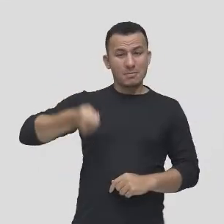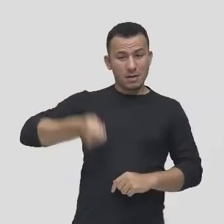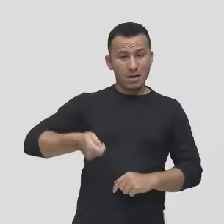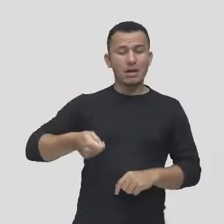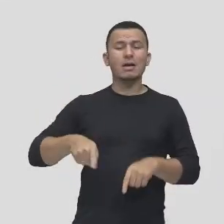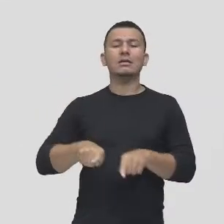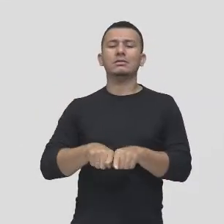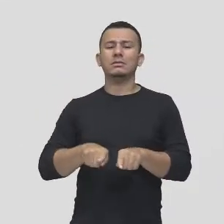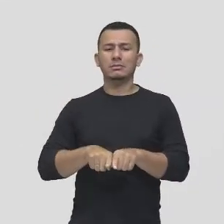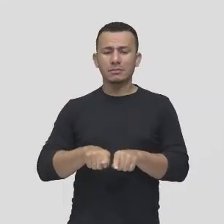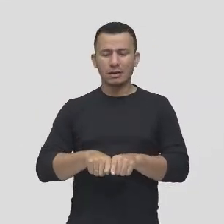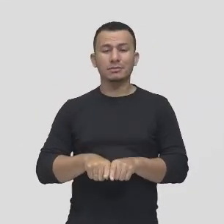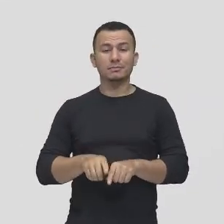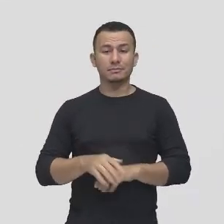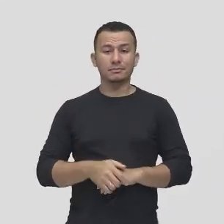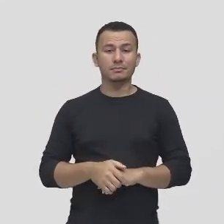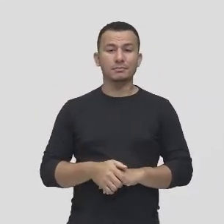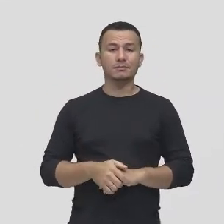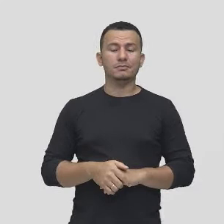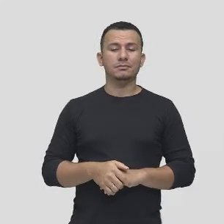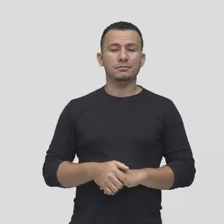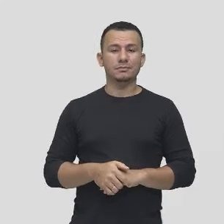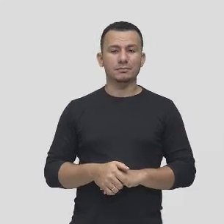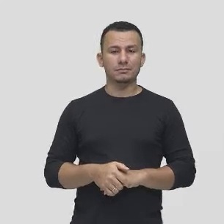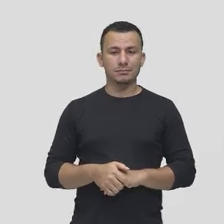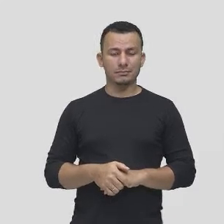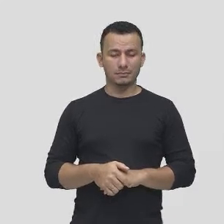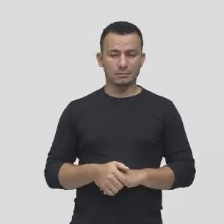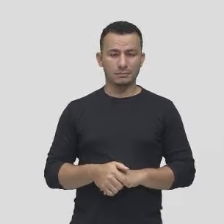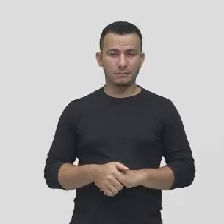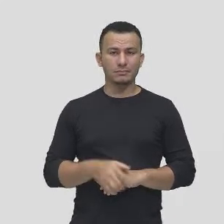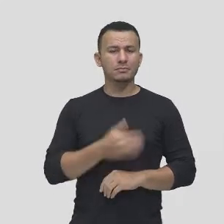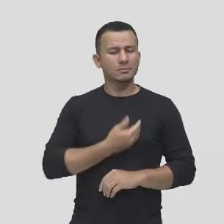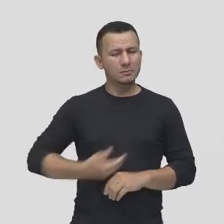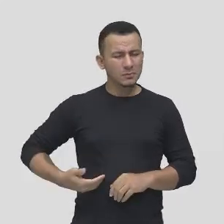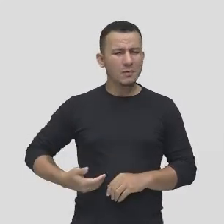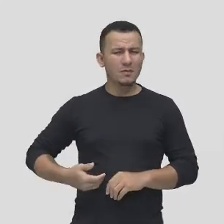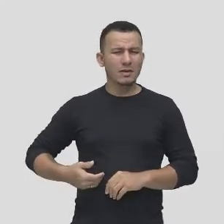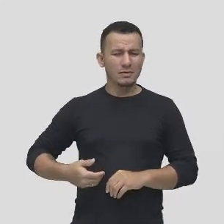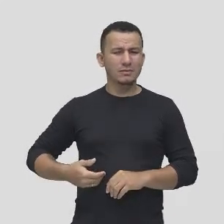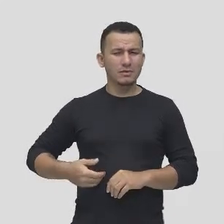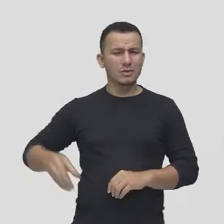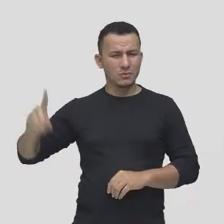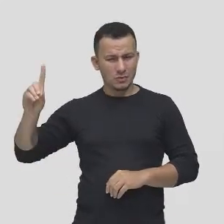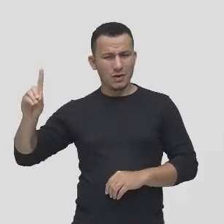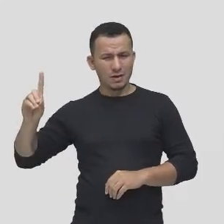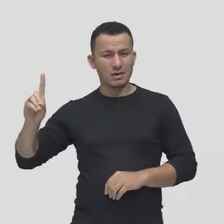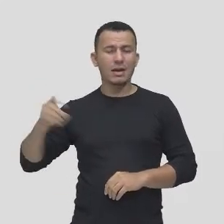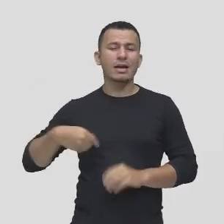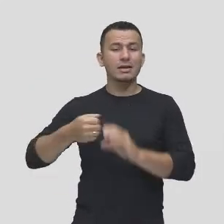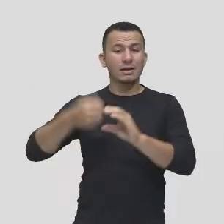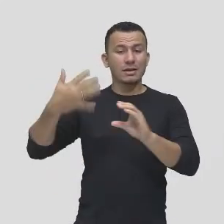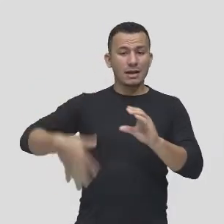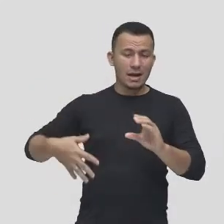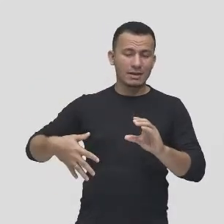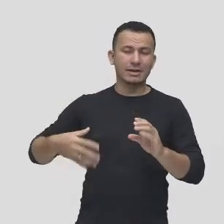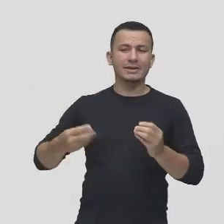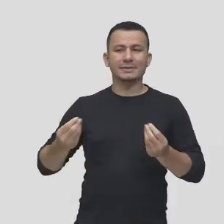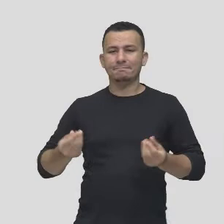forte apelo ali ao governante, né? Governos de direita, né, pessoal? São governos com características